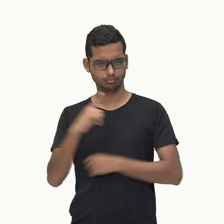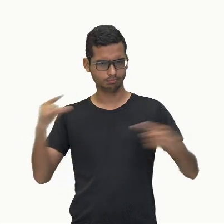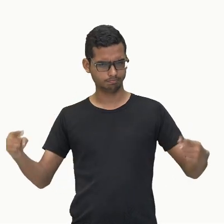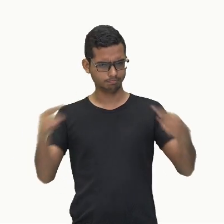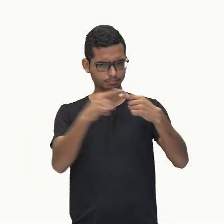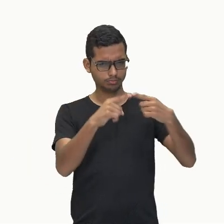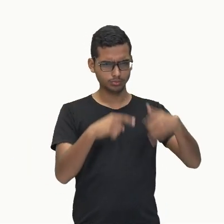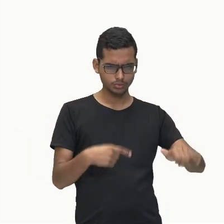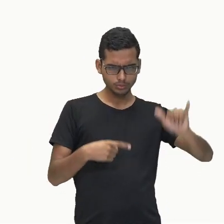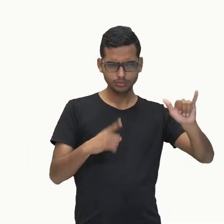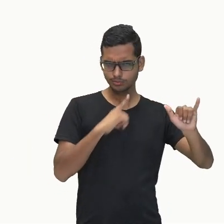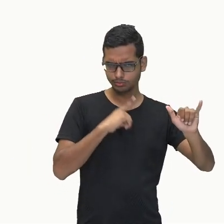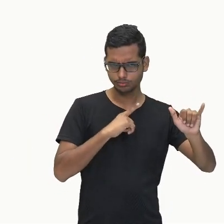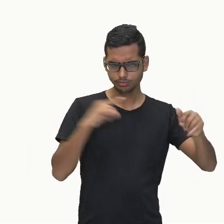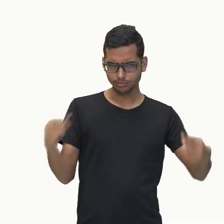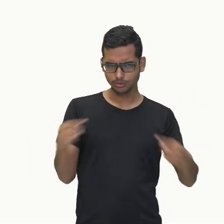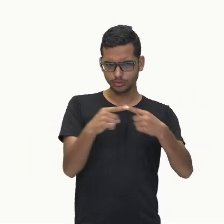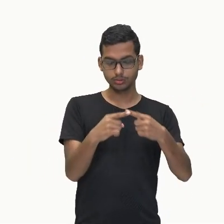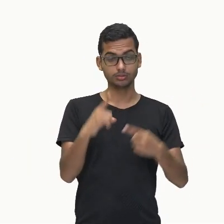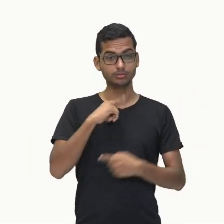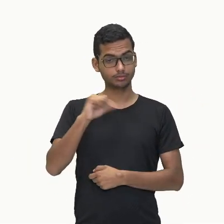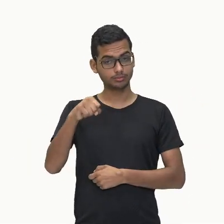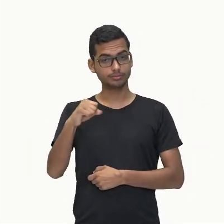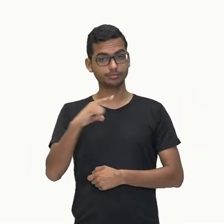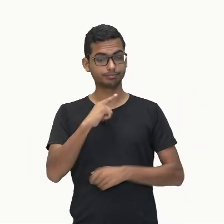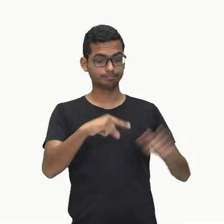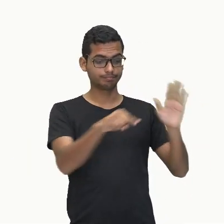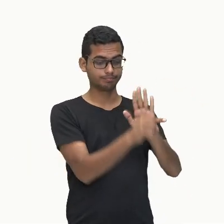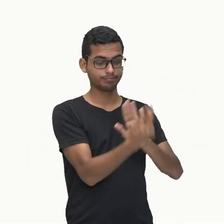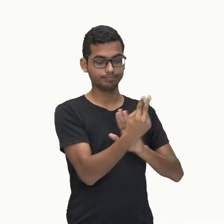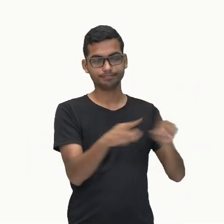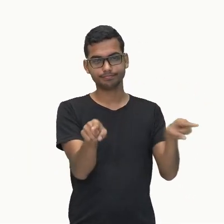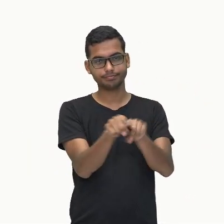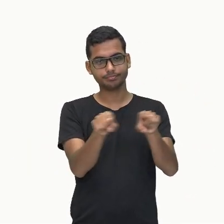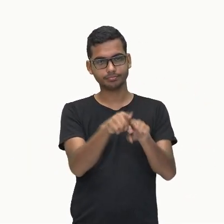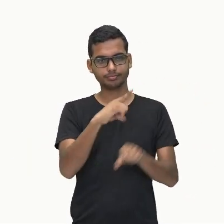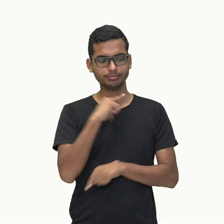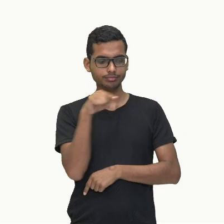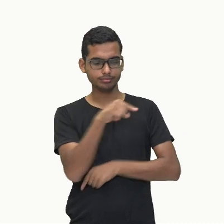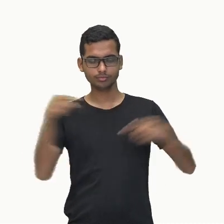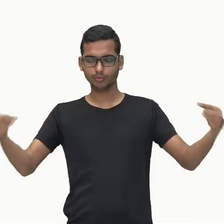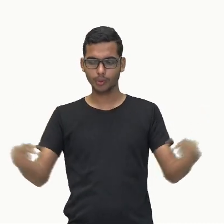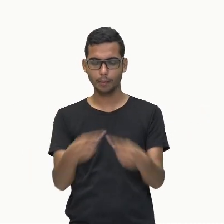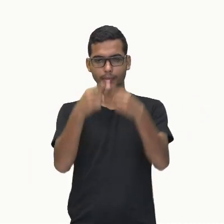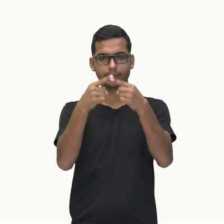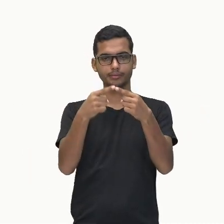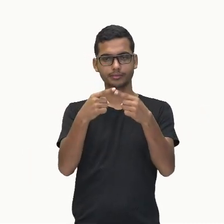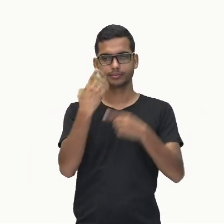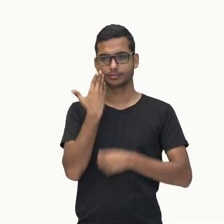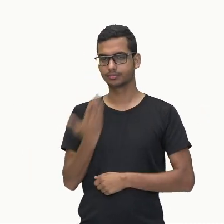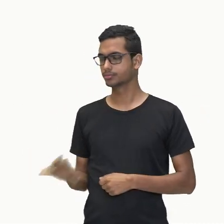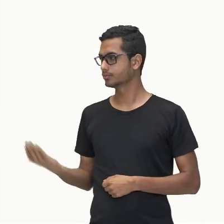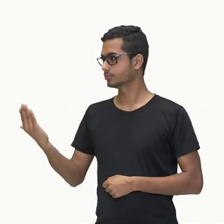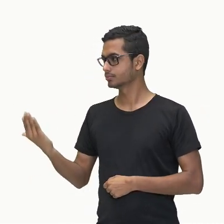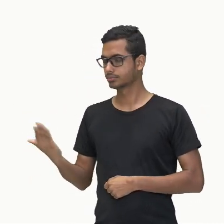correspondência com y? Vai, porque a gente também tem menos 2 lá no conjunto B.